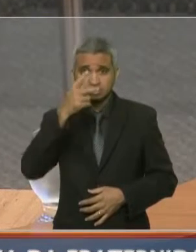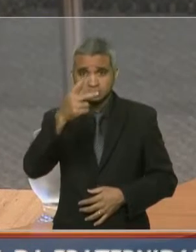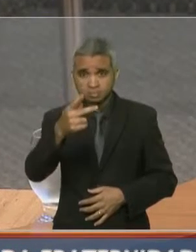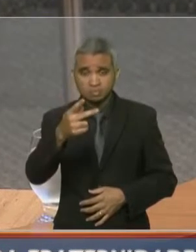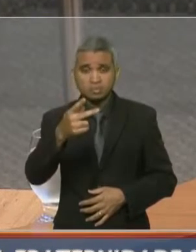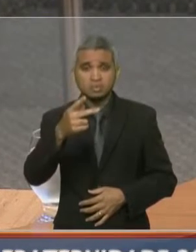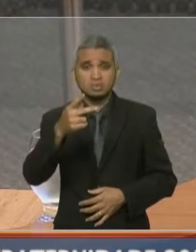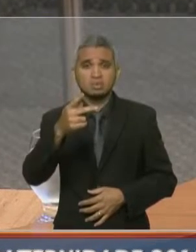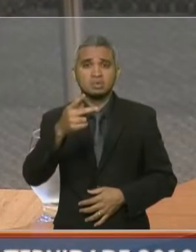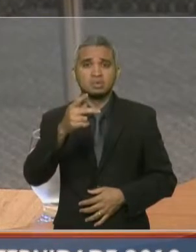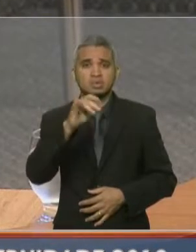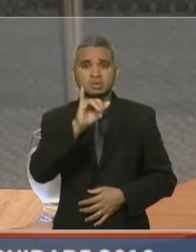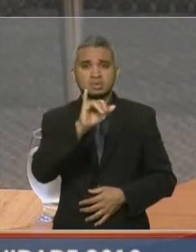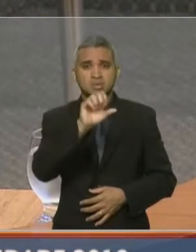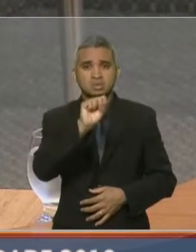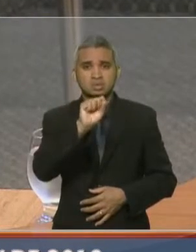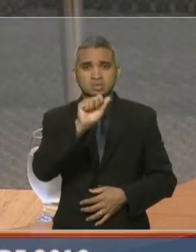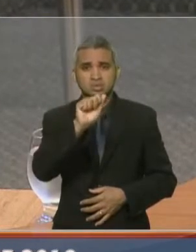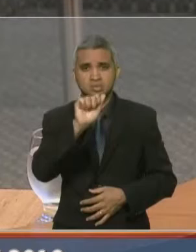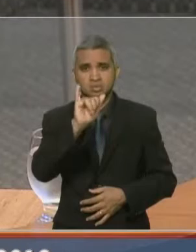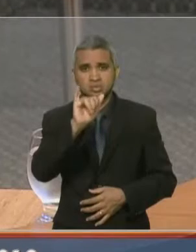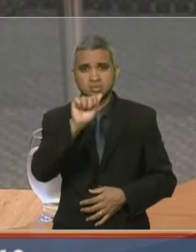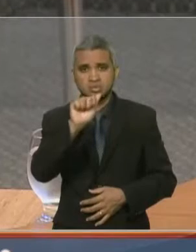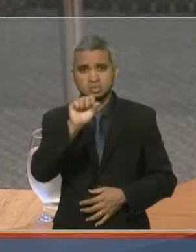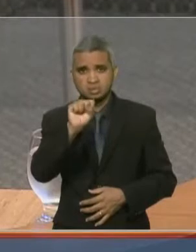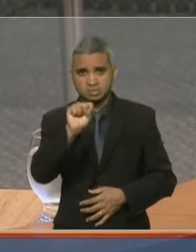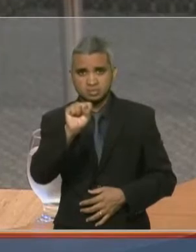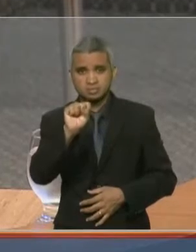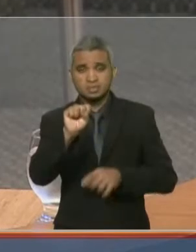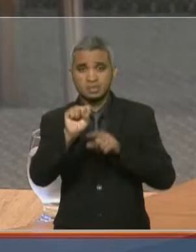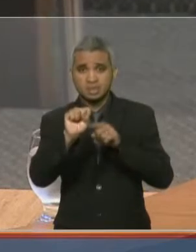campanha da fraternidade, faz um apelo a um